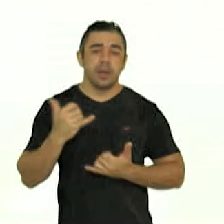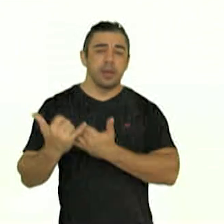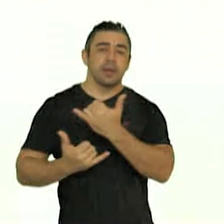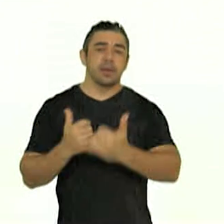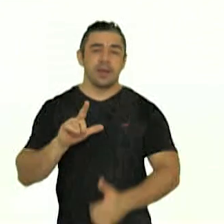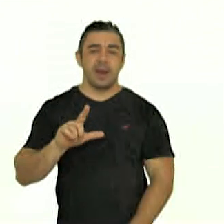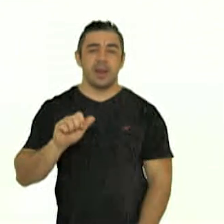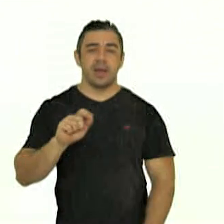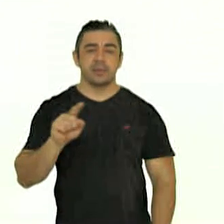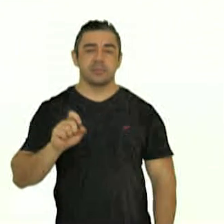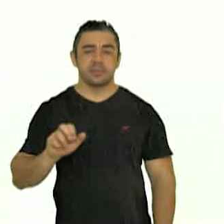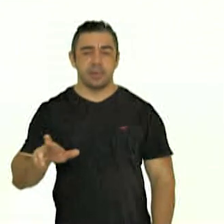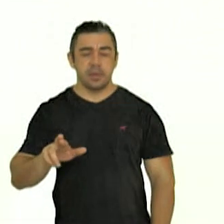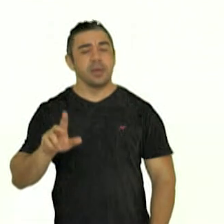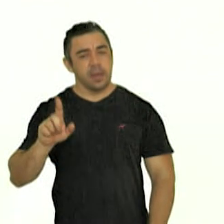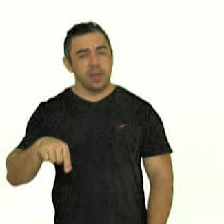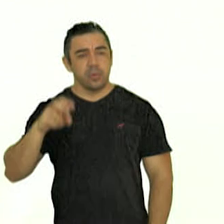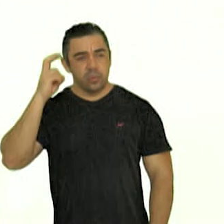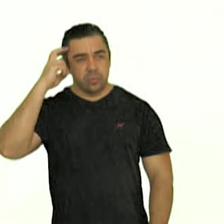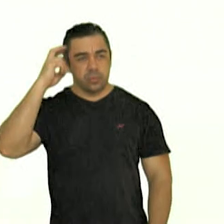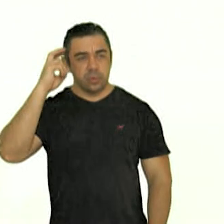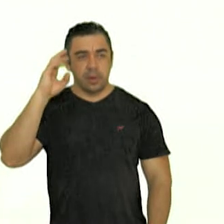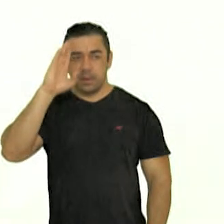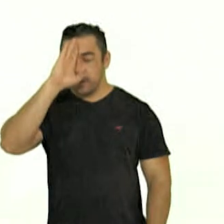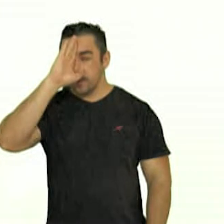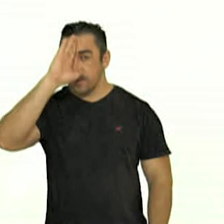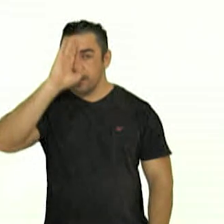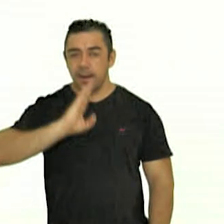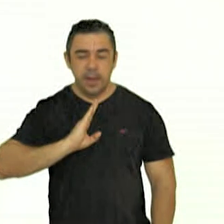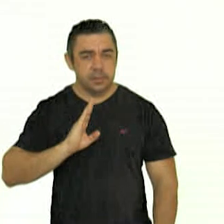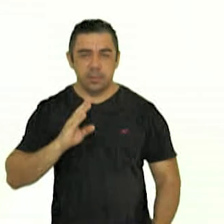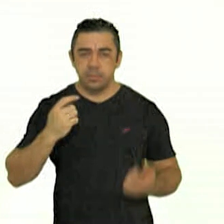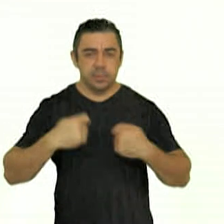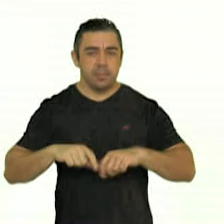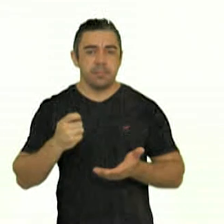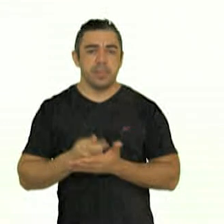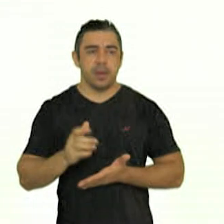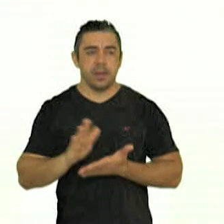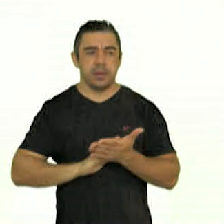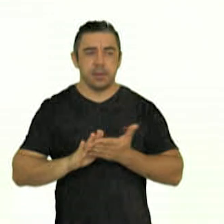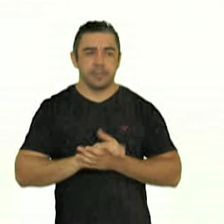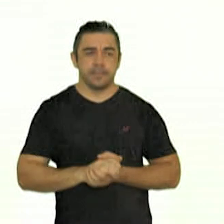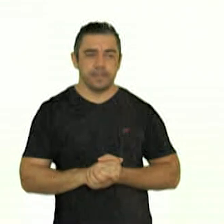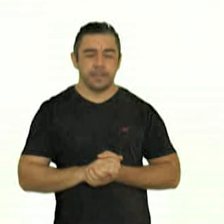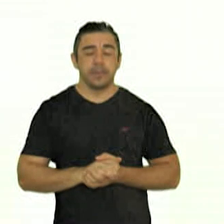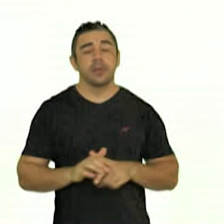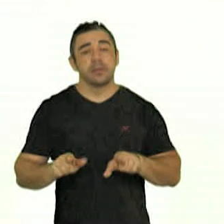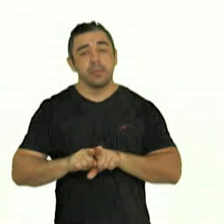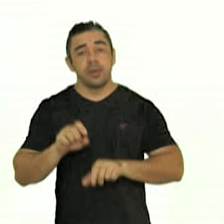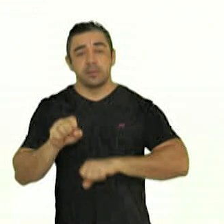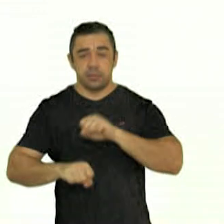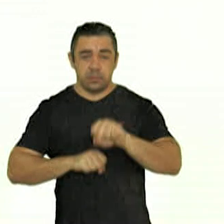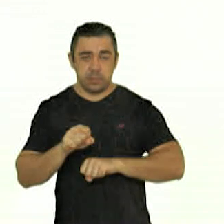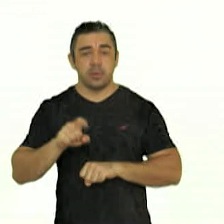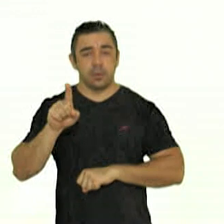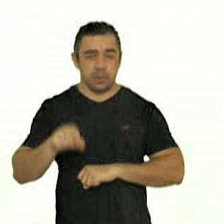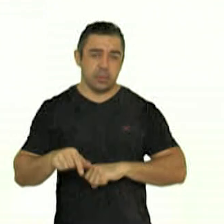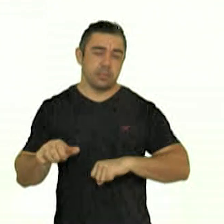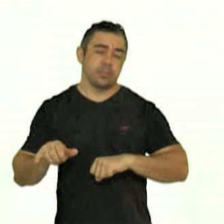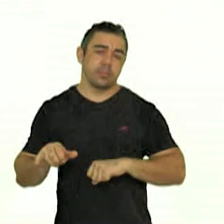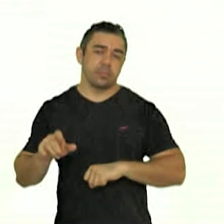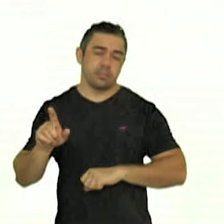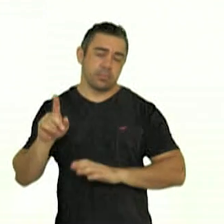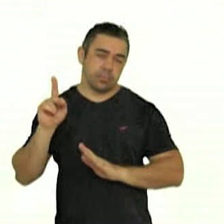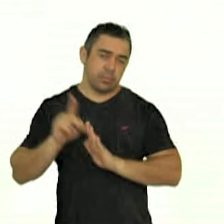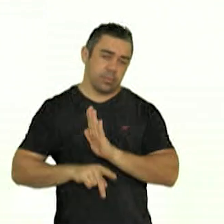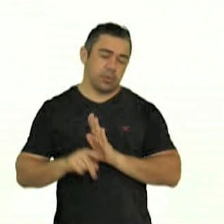circuito cultural ali onde o ônibus é gratuito. E as ciclovias, né, o projeto